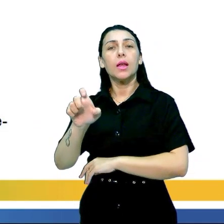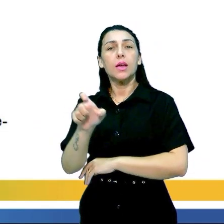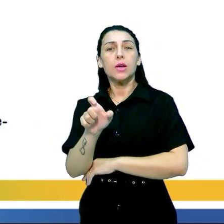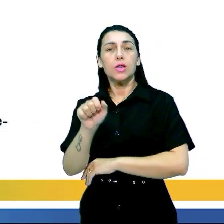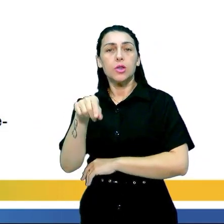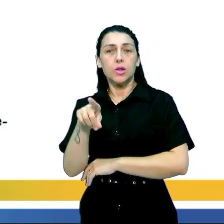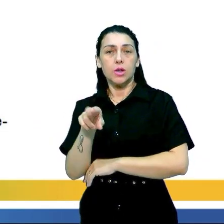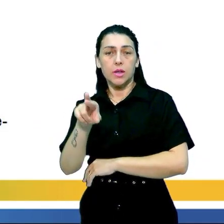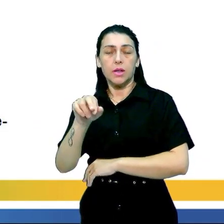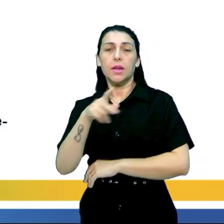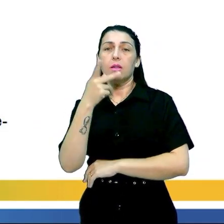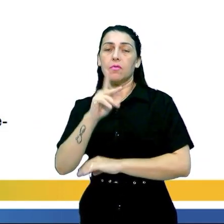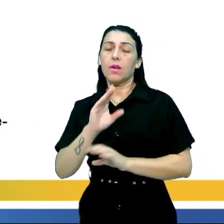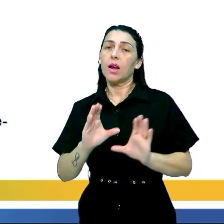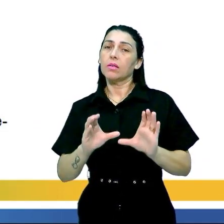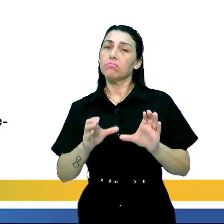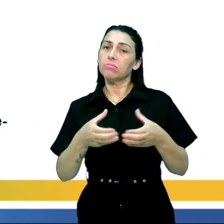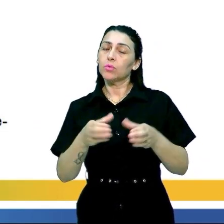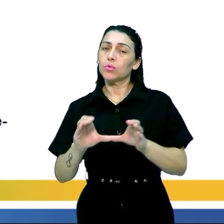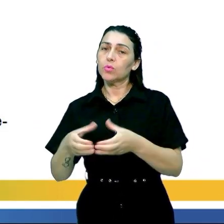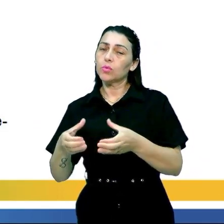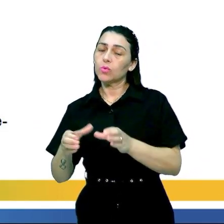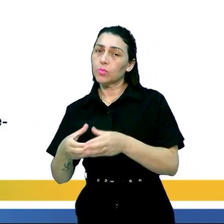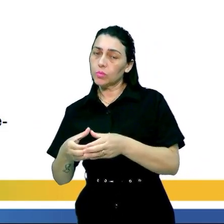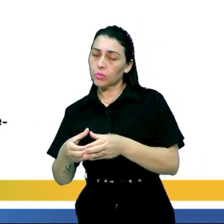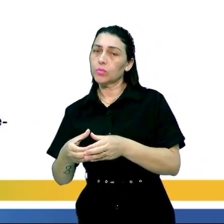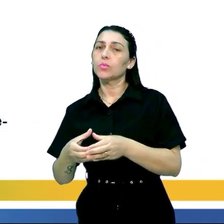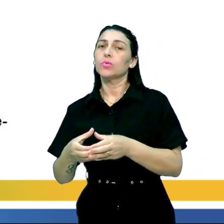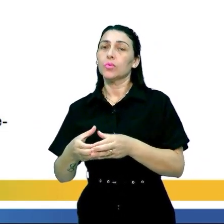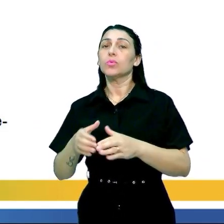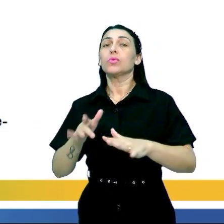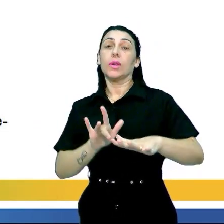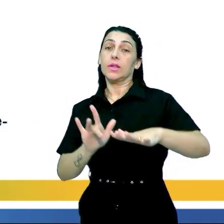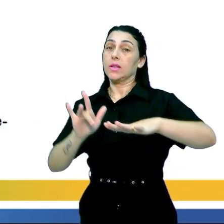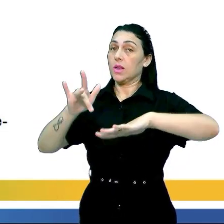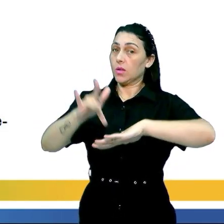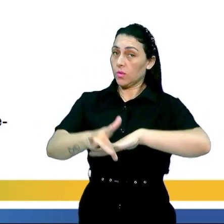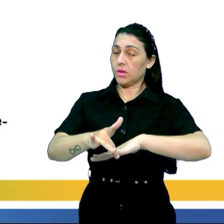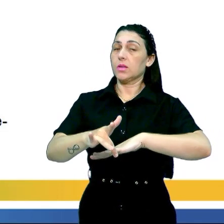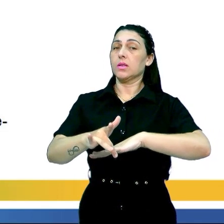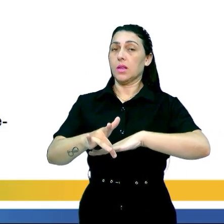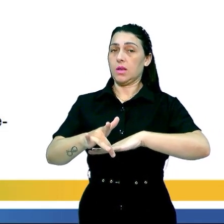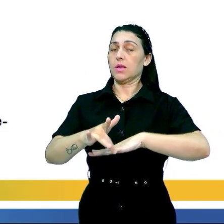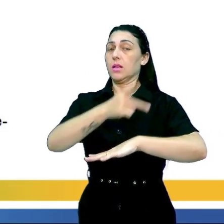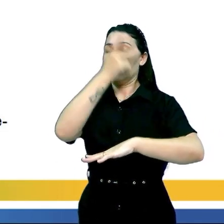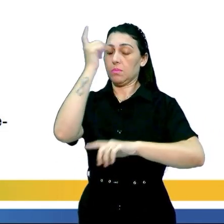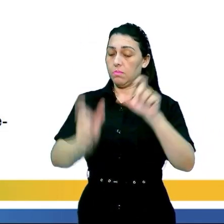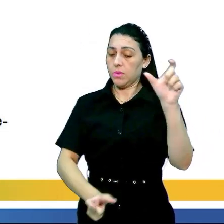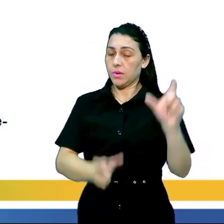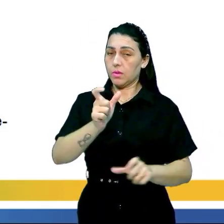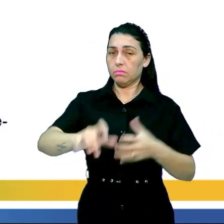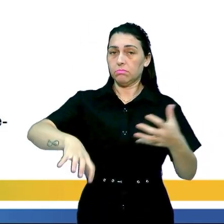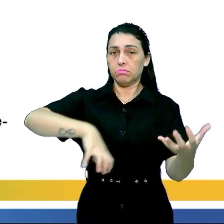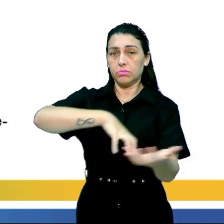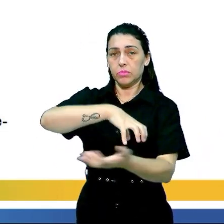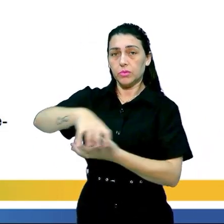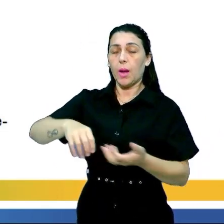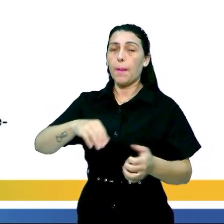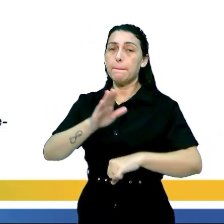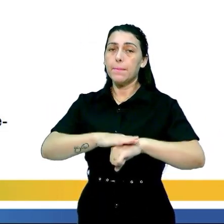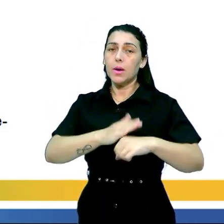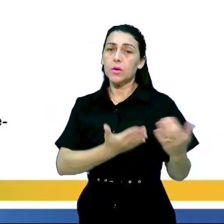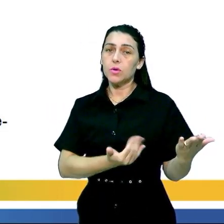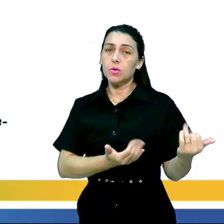por exemplo, das redes. Ou seja, foi através das redes sociais que os manifestantes, em sua maioria